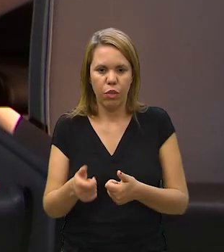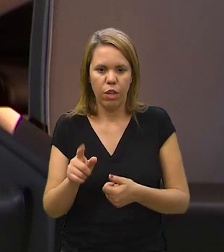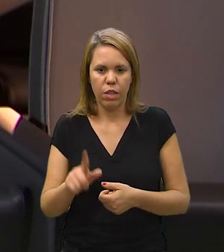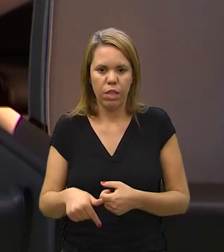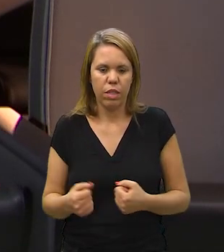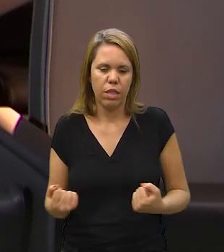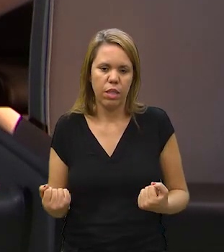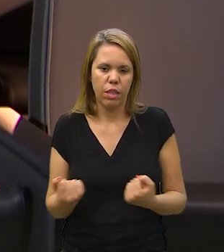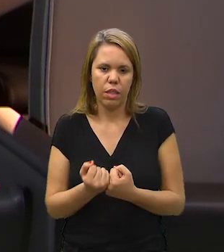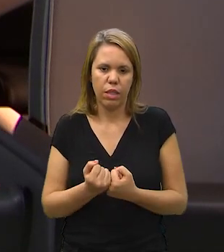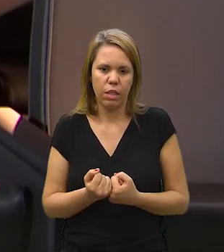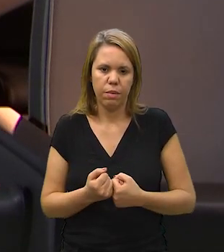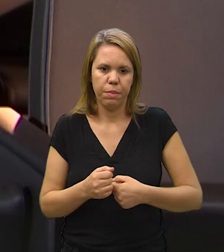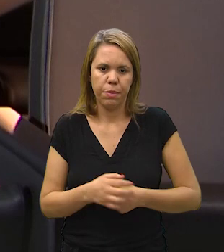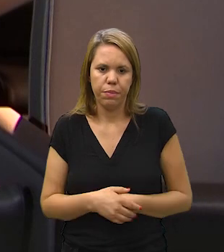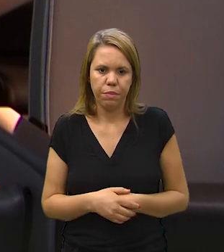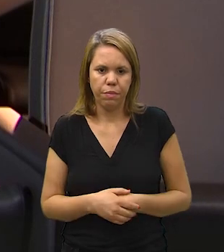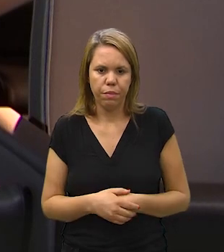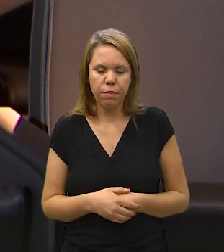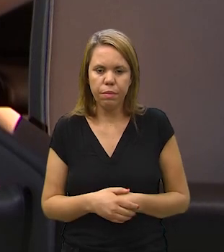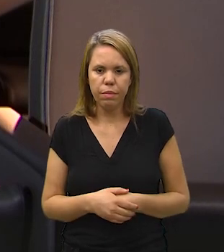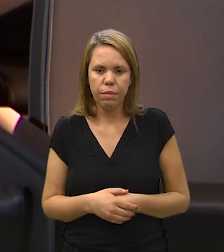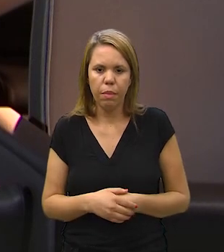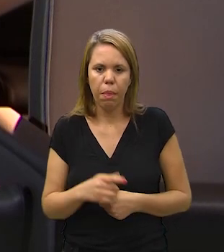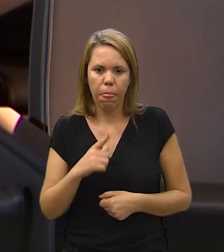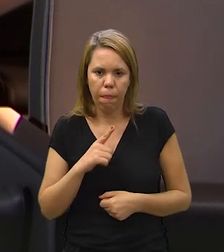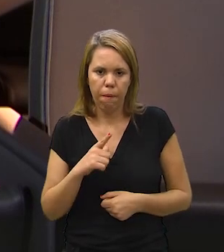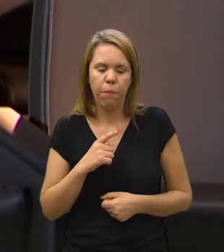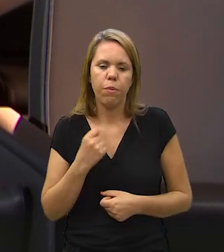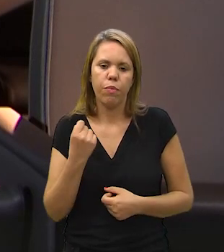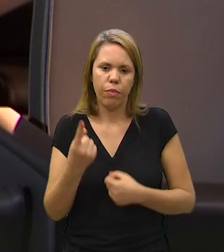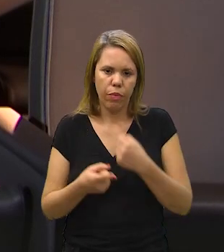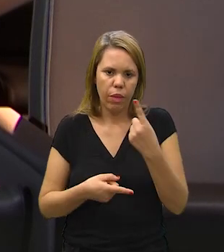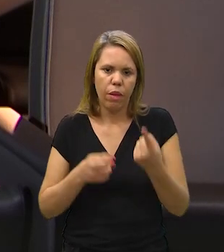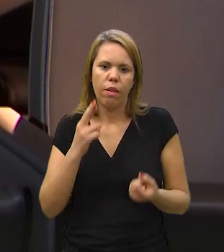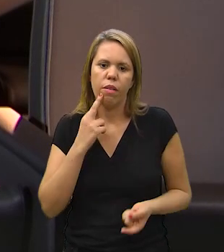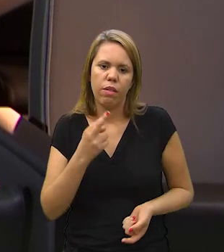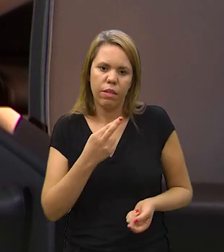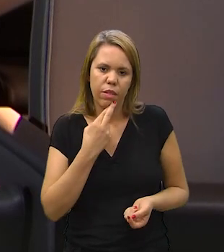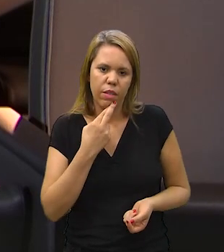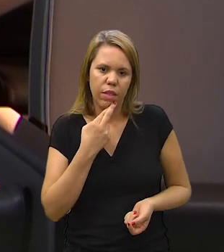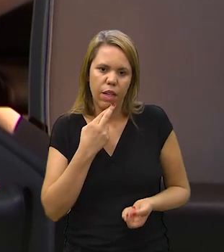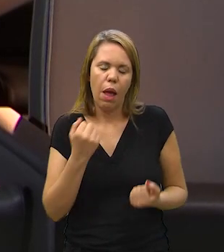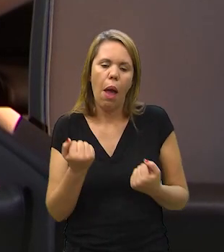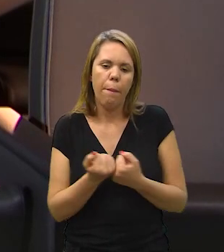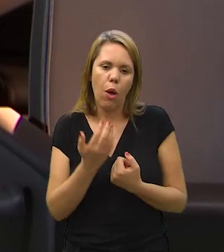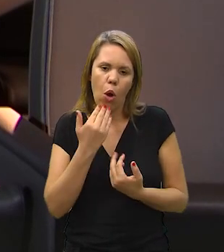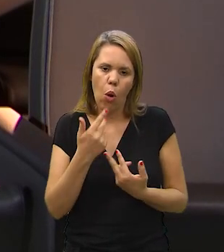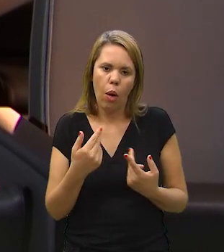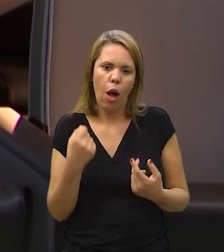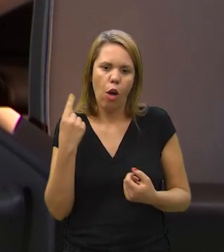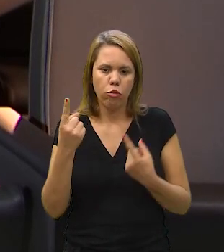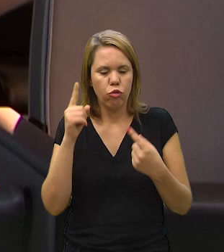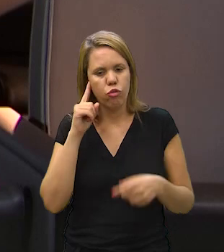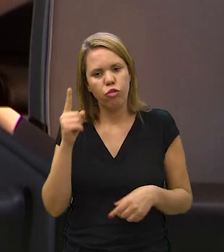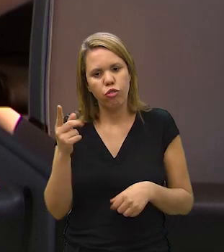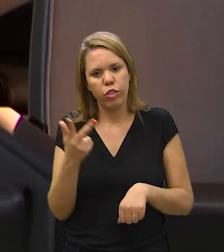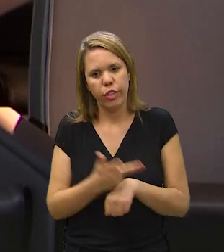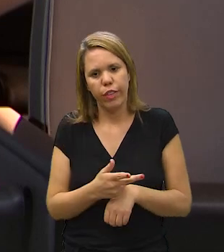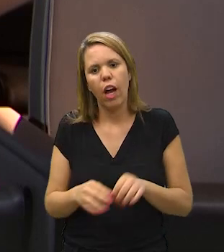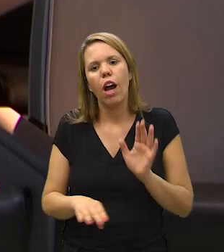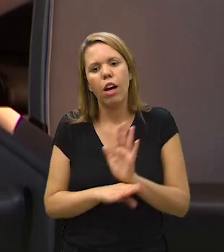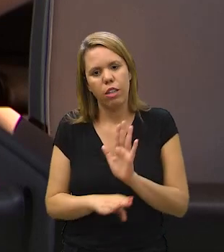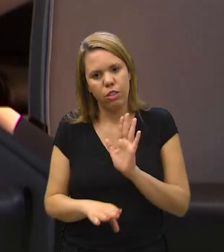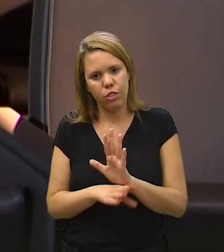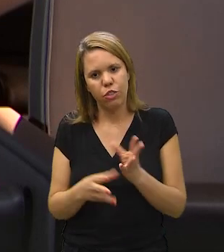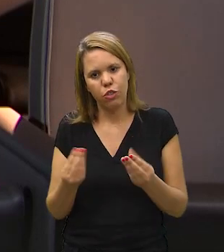forneceram isso. Os apoiadores que deram... sim, também. A gente teve alguns restaurantes que deram apoio alimentício em alguns dias de gravação, então isso